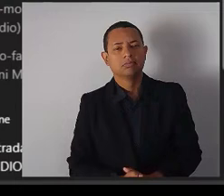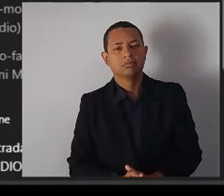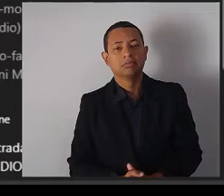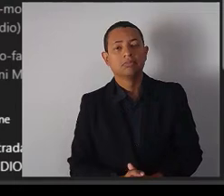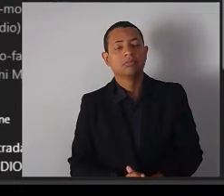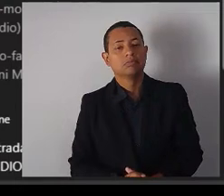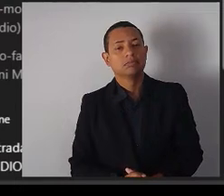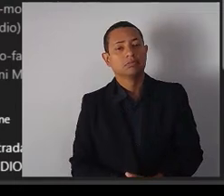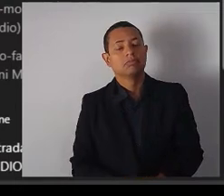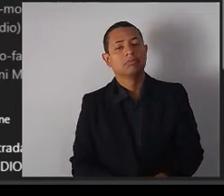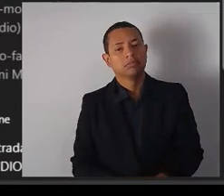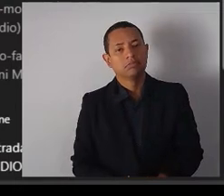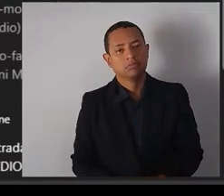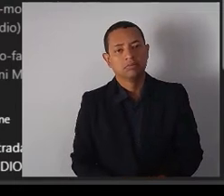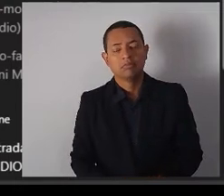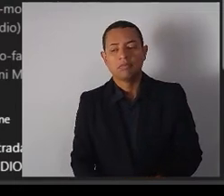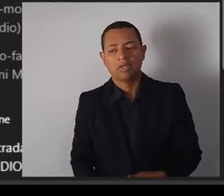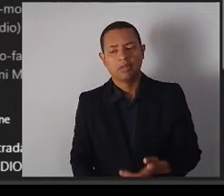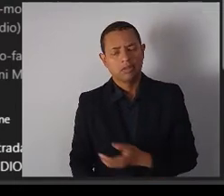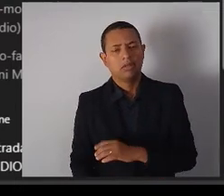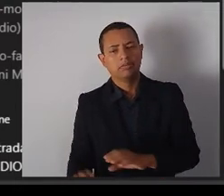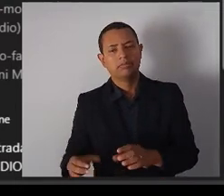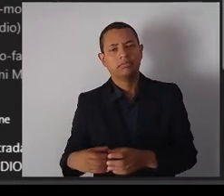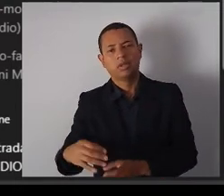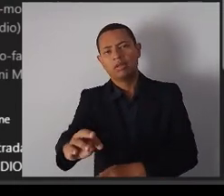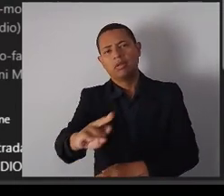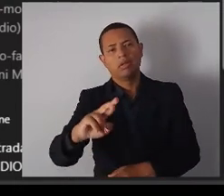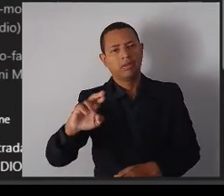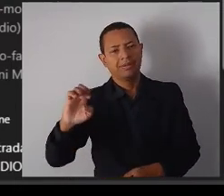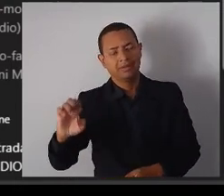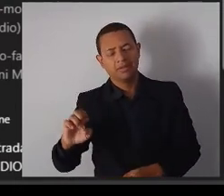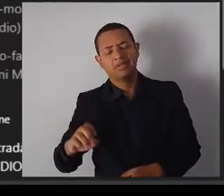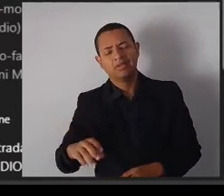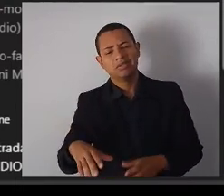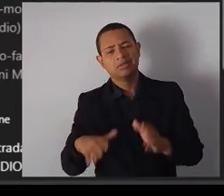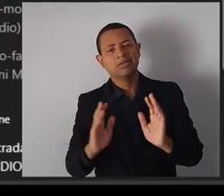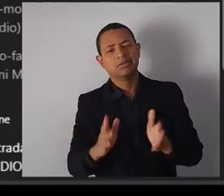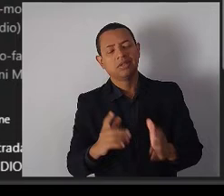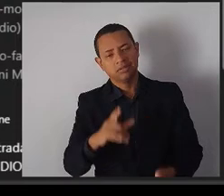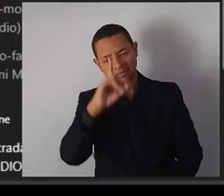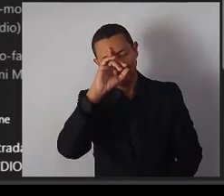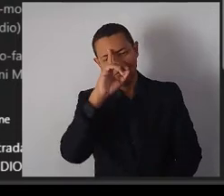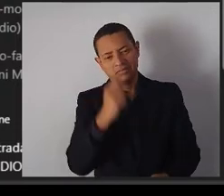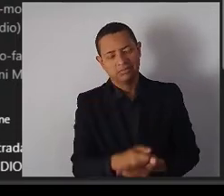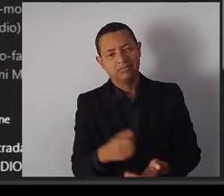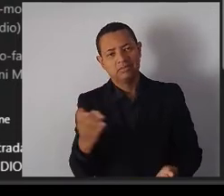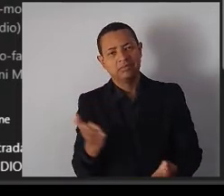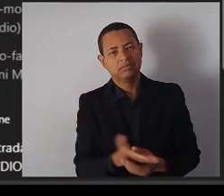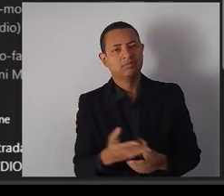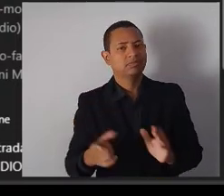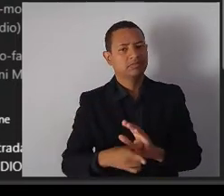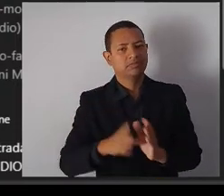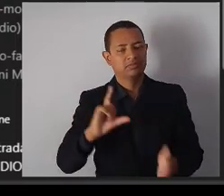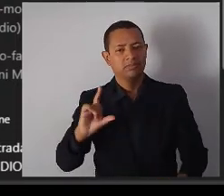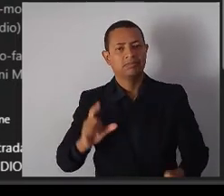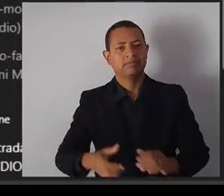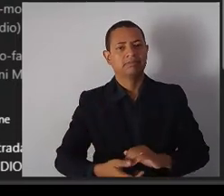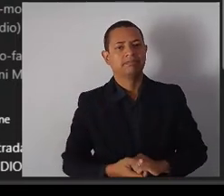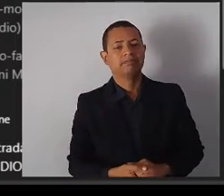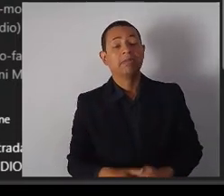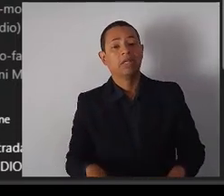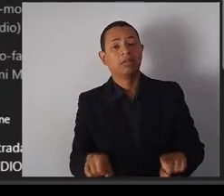que o tribunal já havia se manifestado em processo anterior. Eu queria